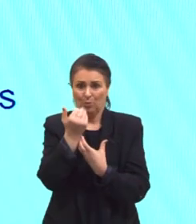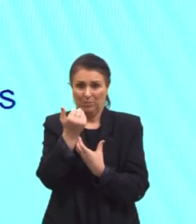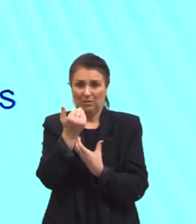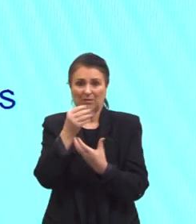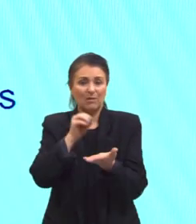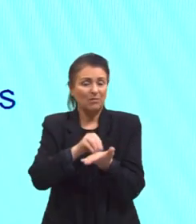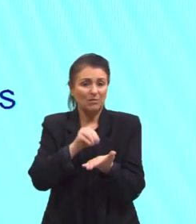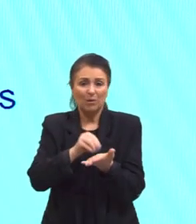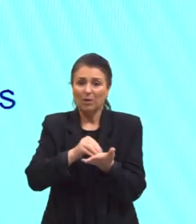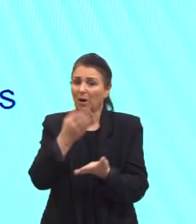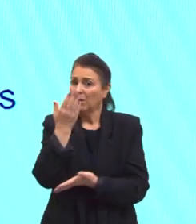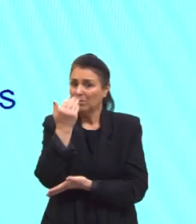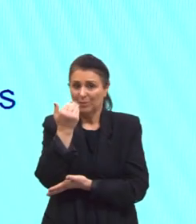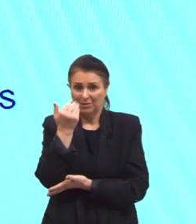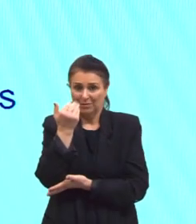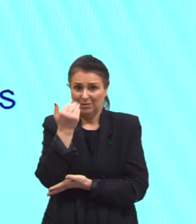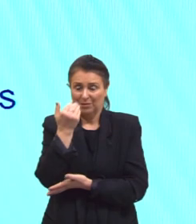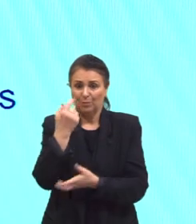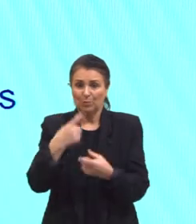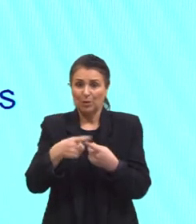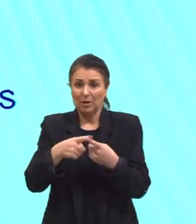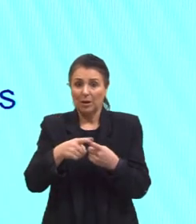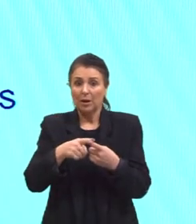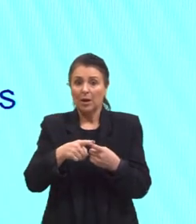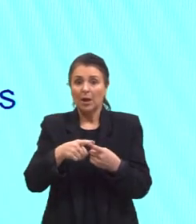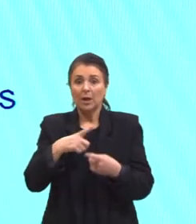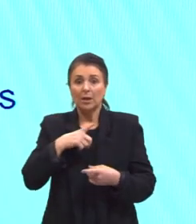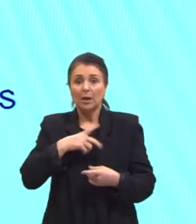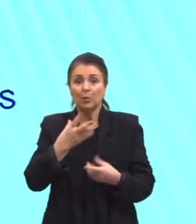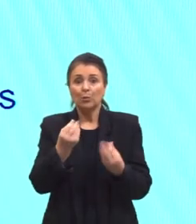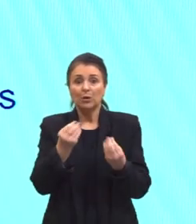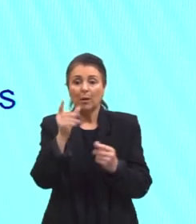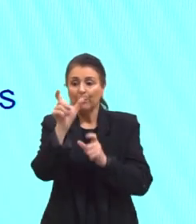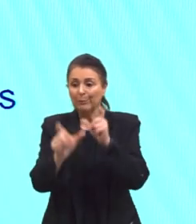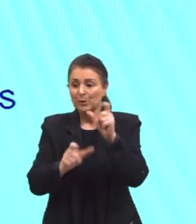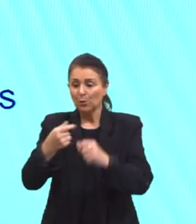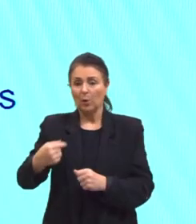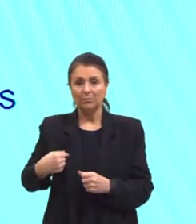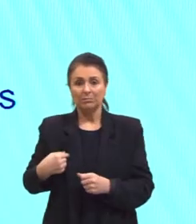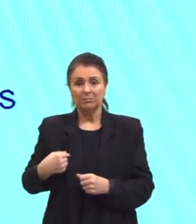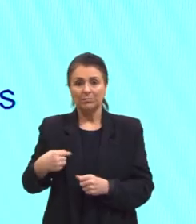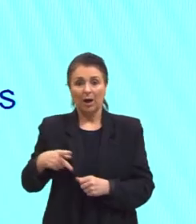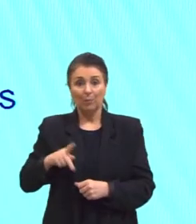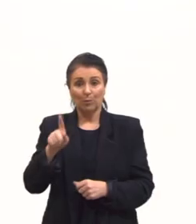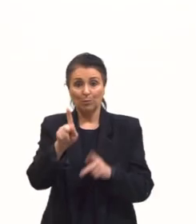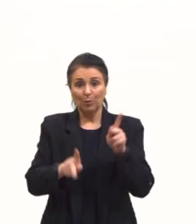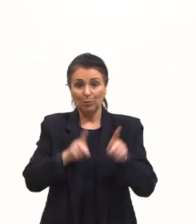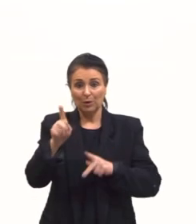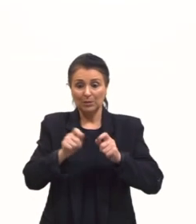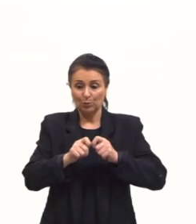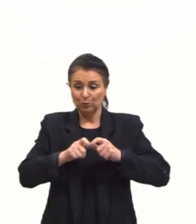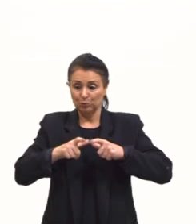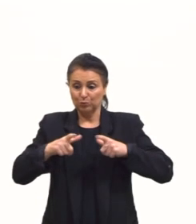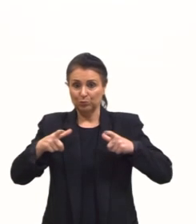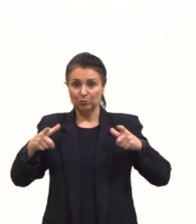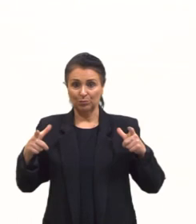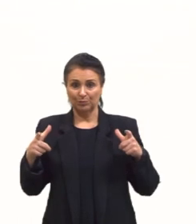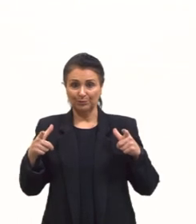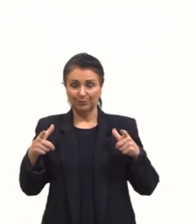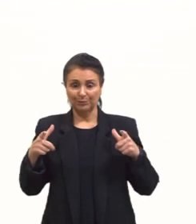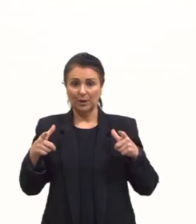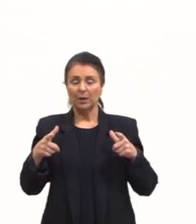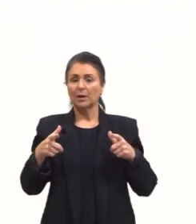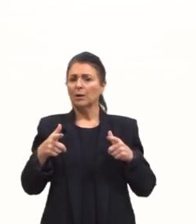todo mundo vai faltar uma hora certo então ele dizia isso relacionado à alimentação tá não vai dar